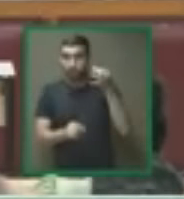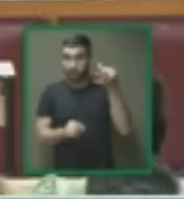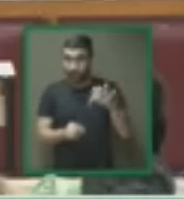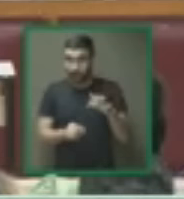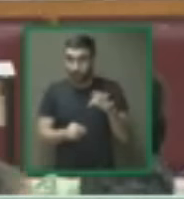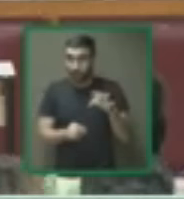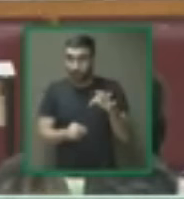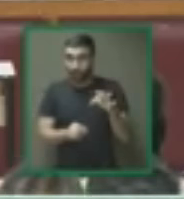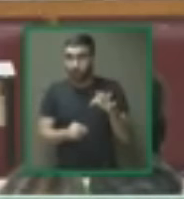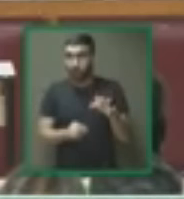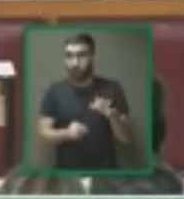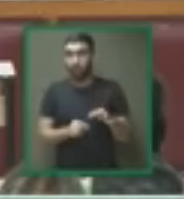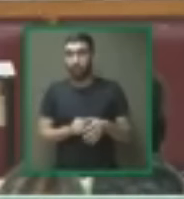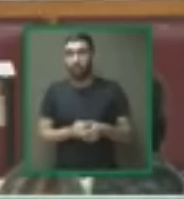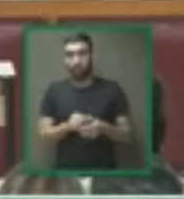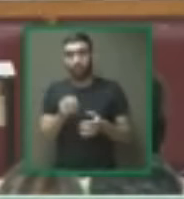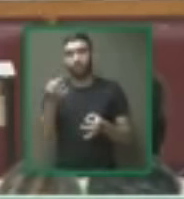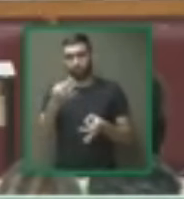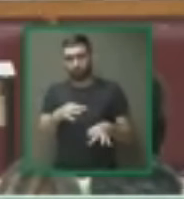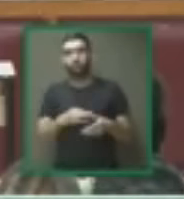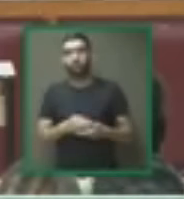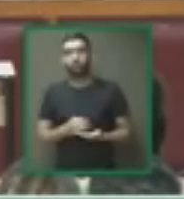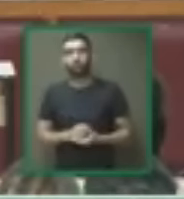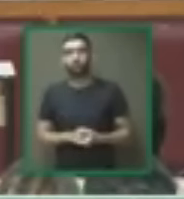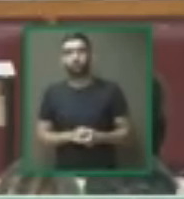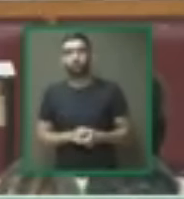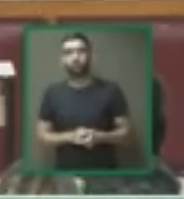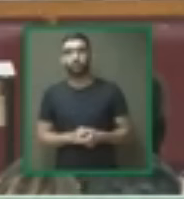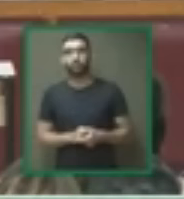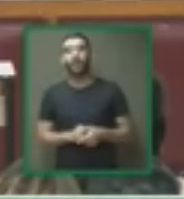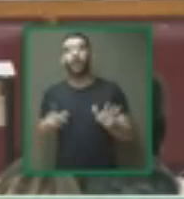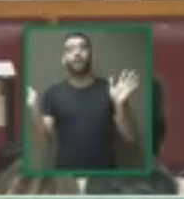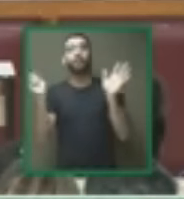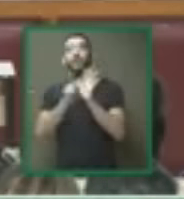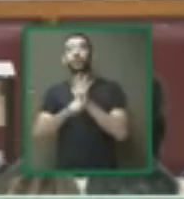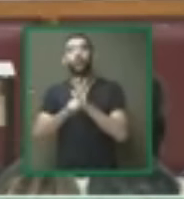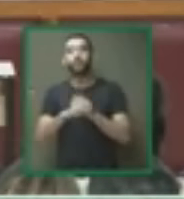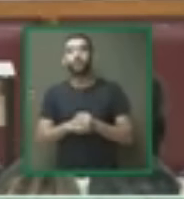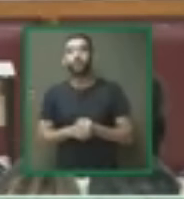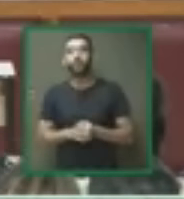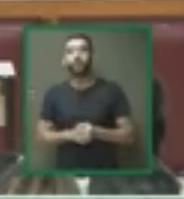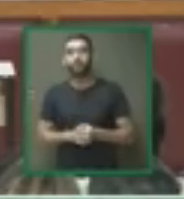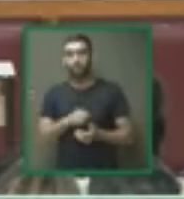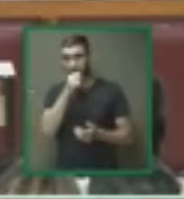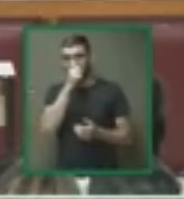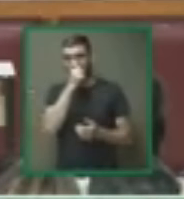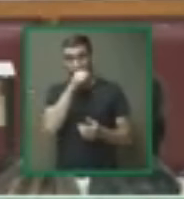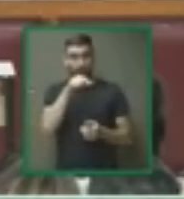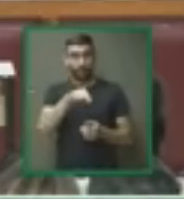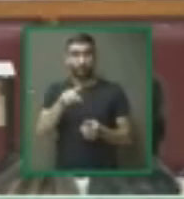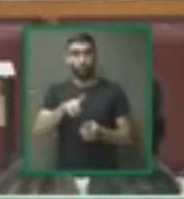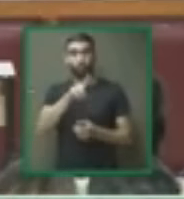Foi isso? Sim. Sim. A pergunta é, nesse